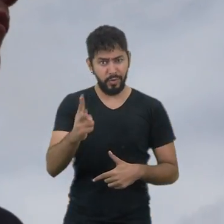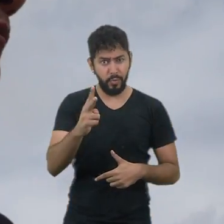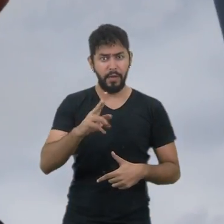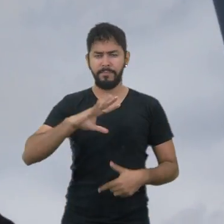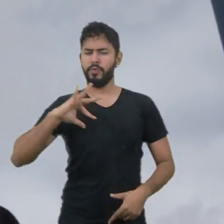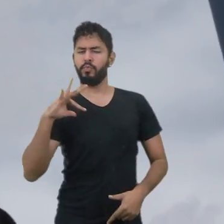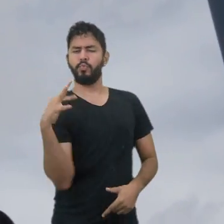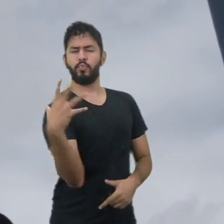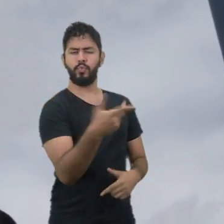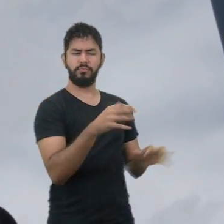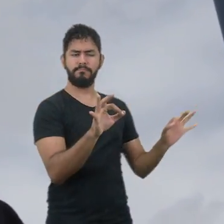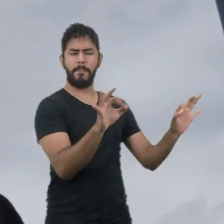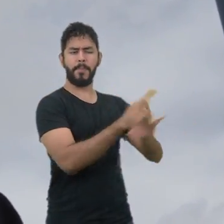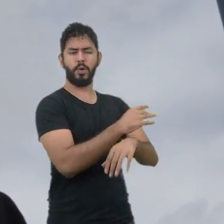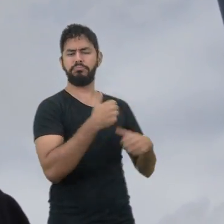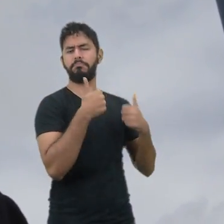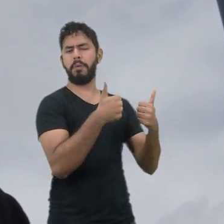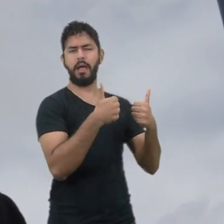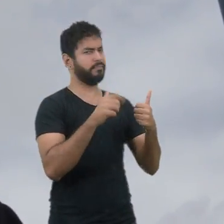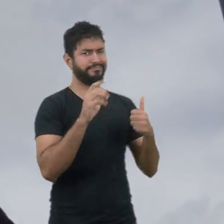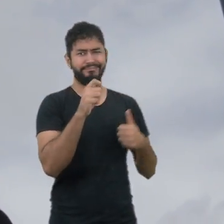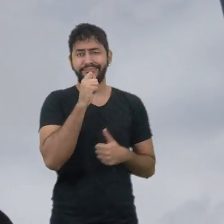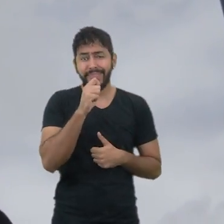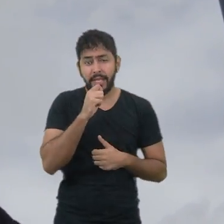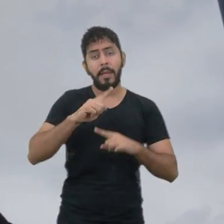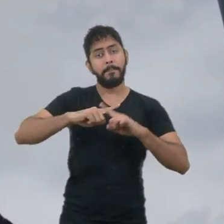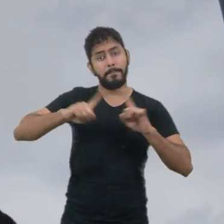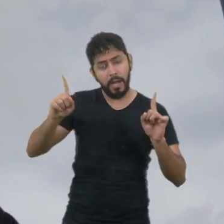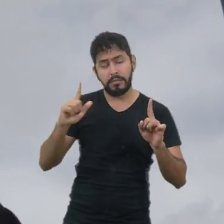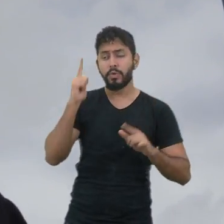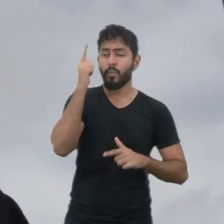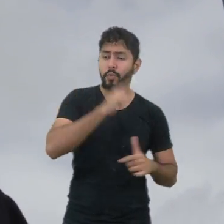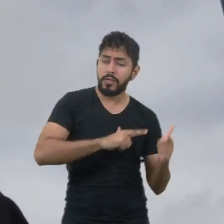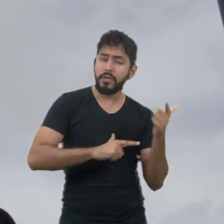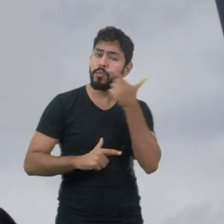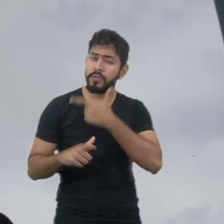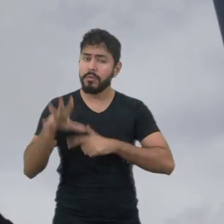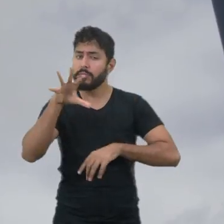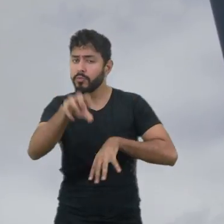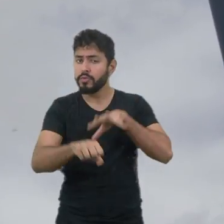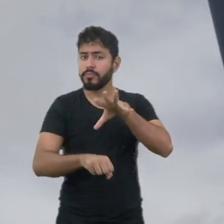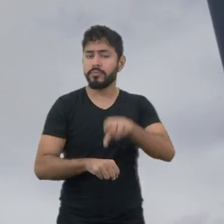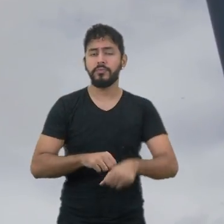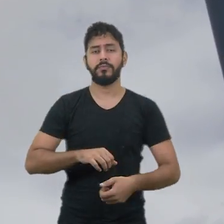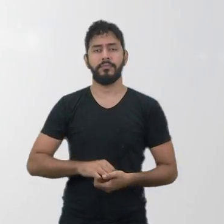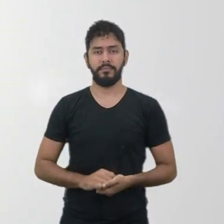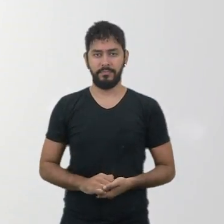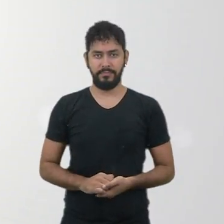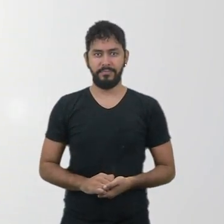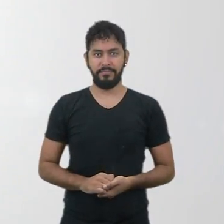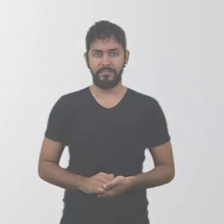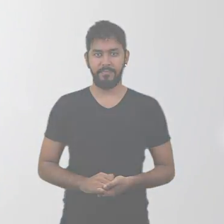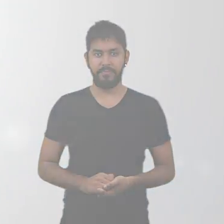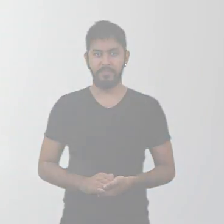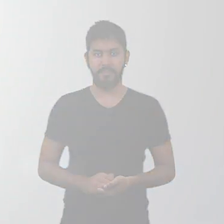lutar. Não temos aquilo que nós gostaríamos, mas nós preservamos aquilo que nós temos.